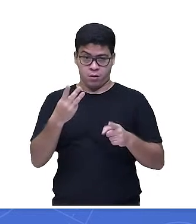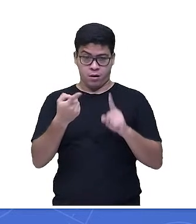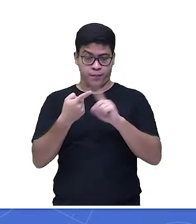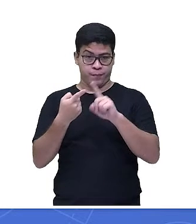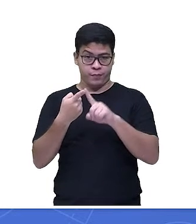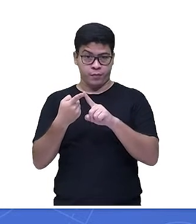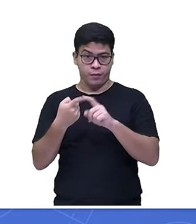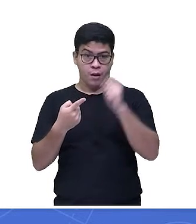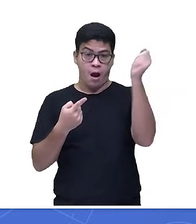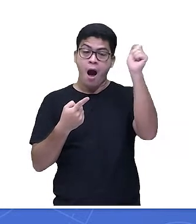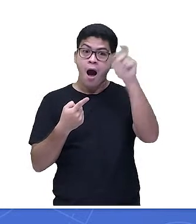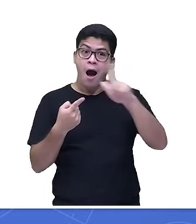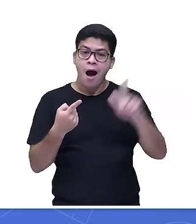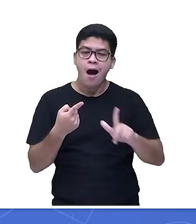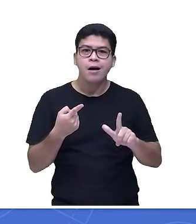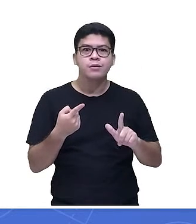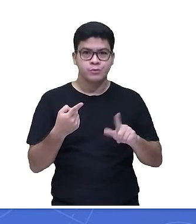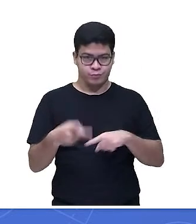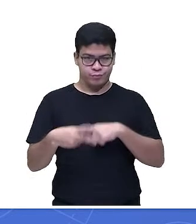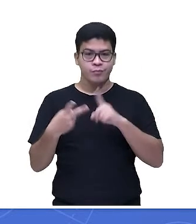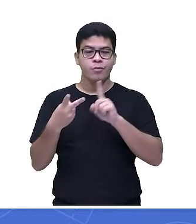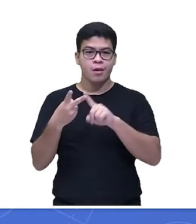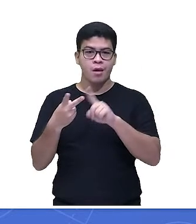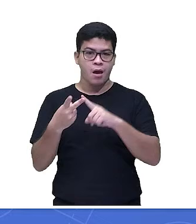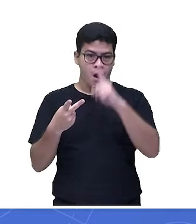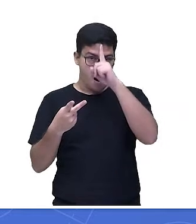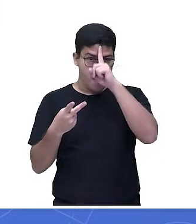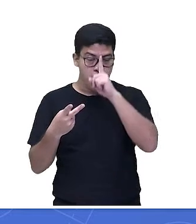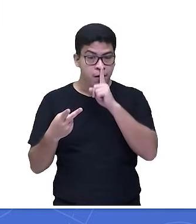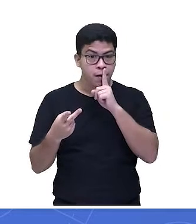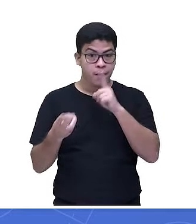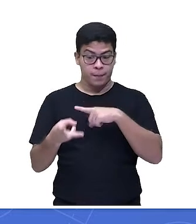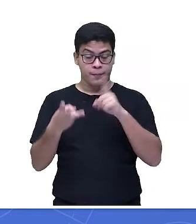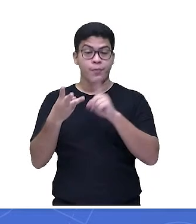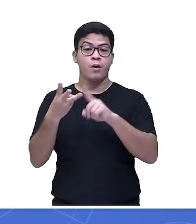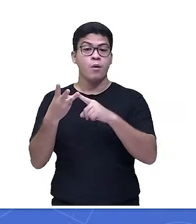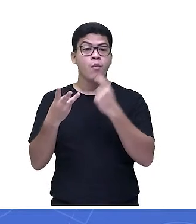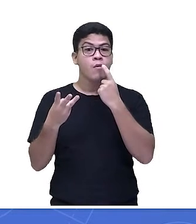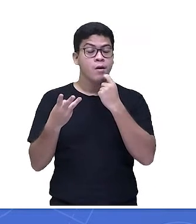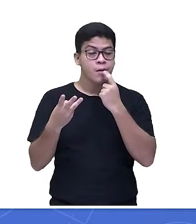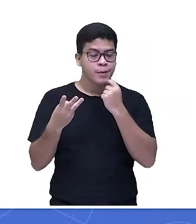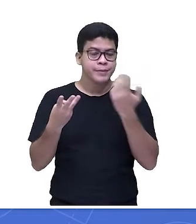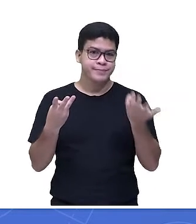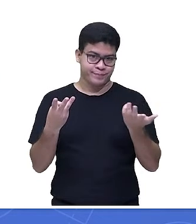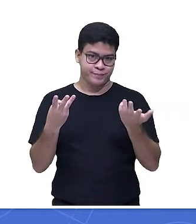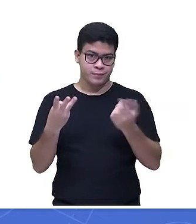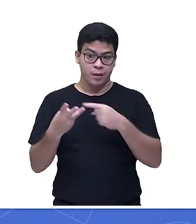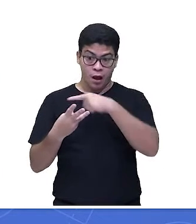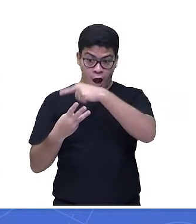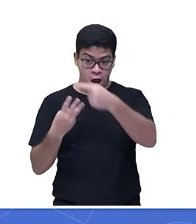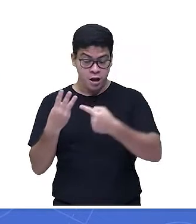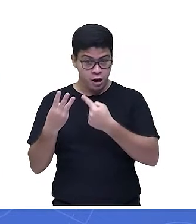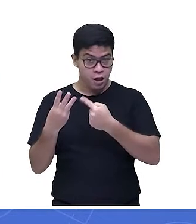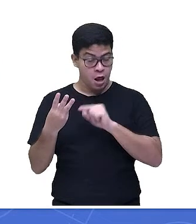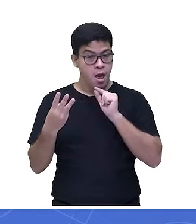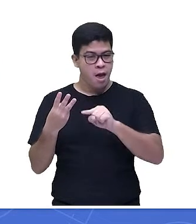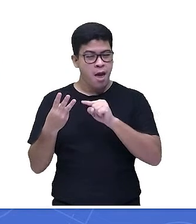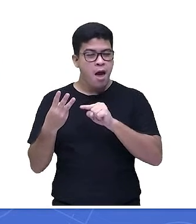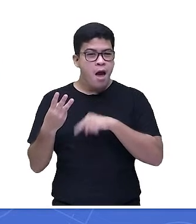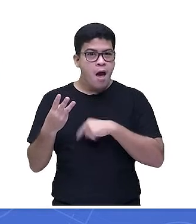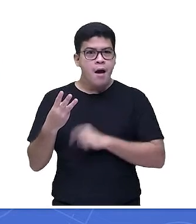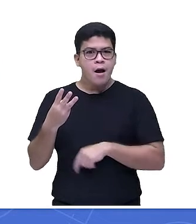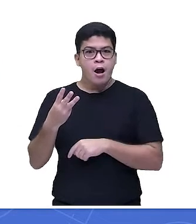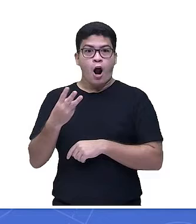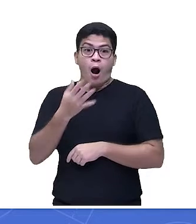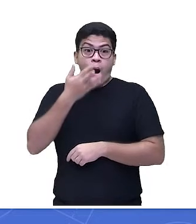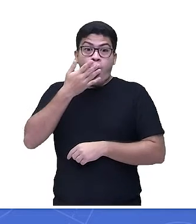são elas? A gente tem o azul, o amarelo e o vermelho. Então, essas 3 cores são conhecidas